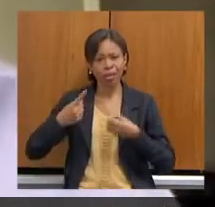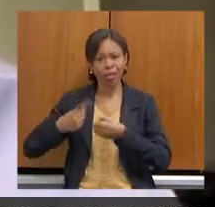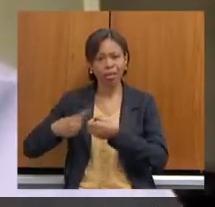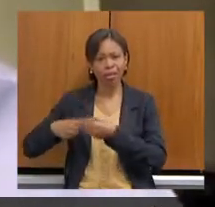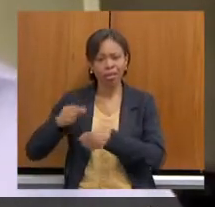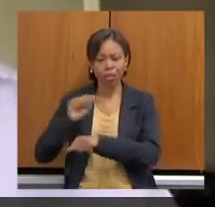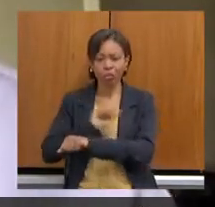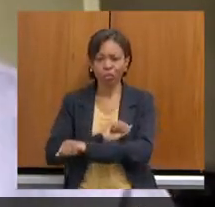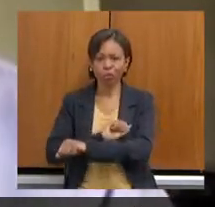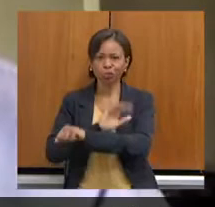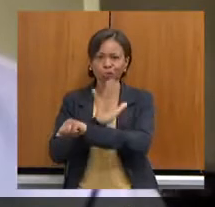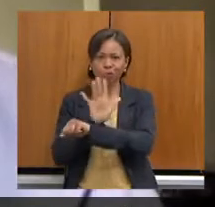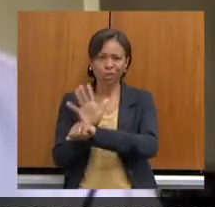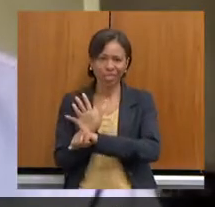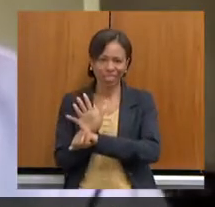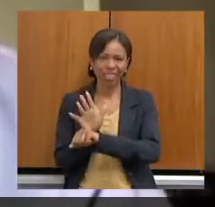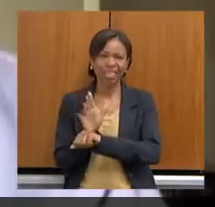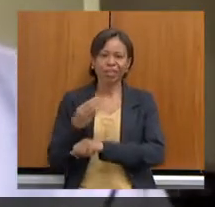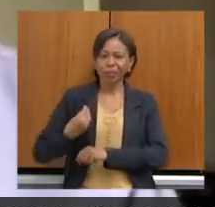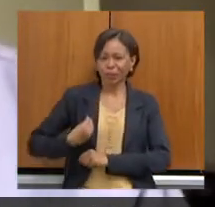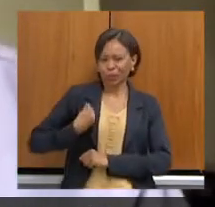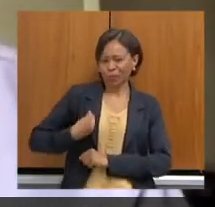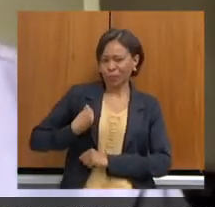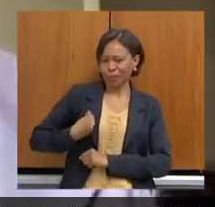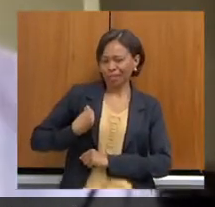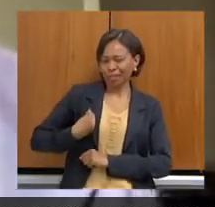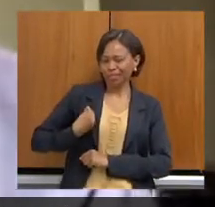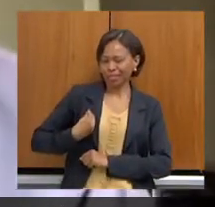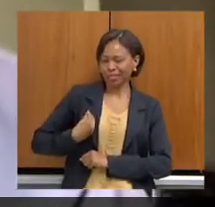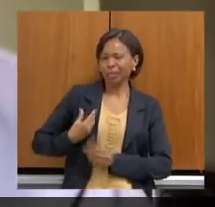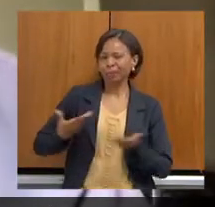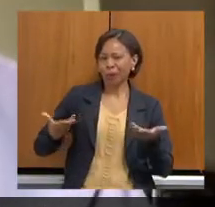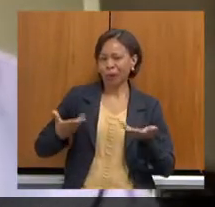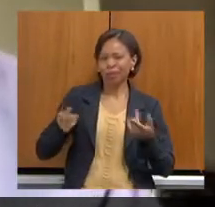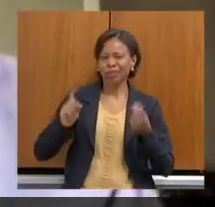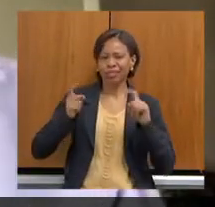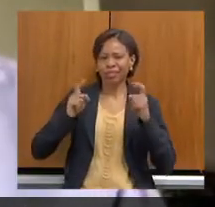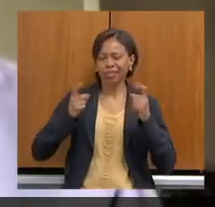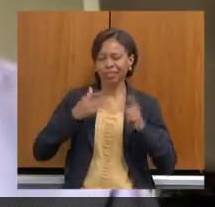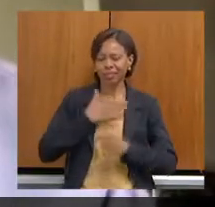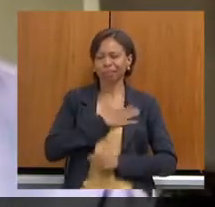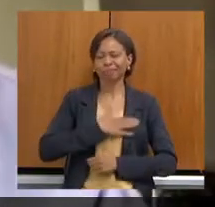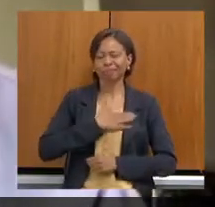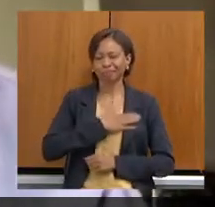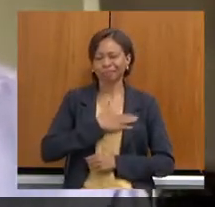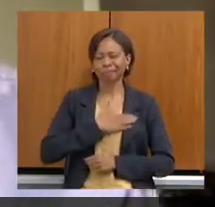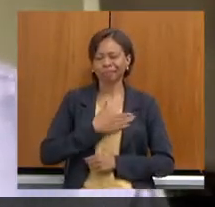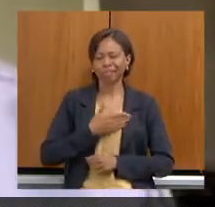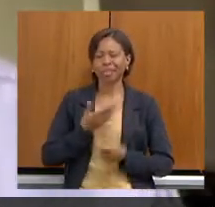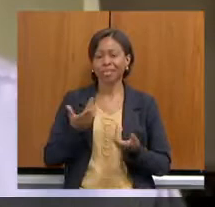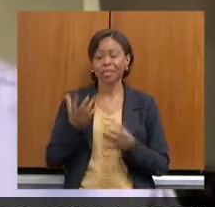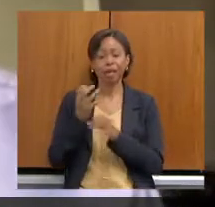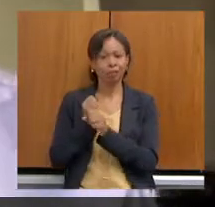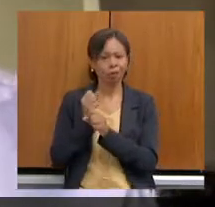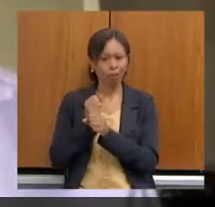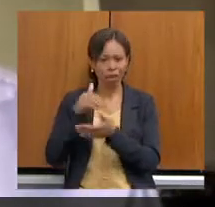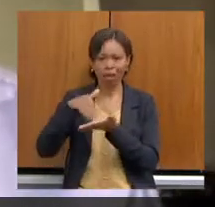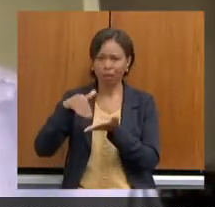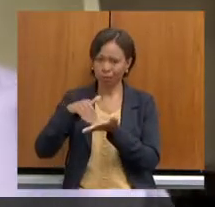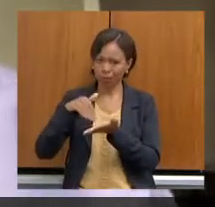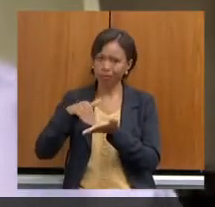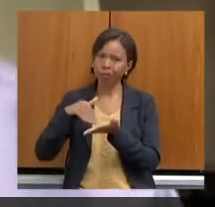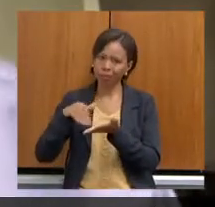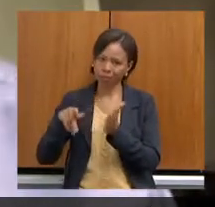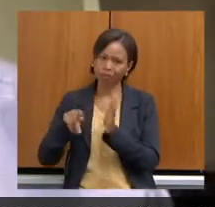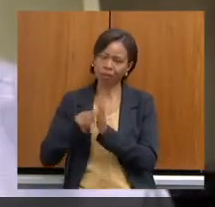participando com muito boa desta prestação de conta da comissão de agropecuária Assembleia de